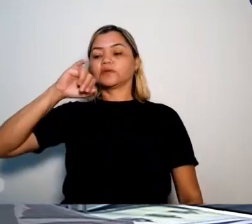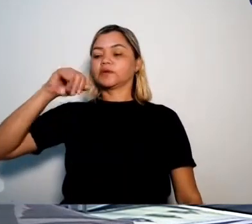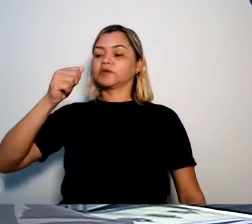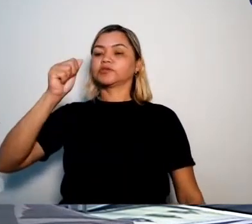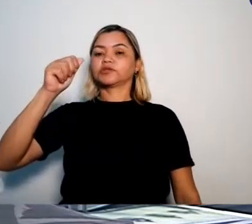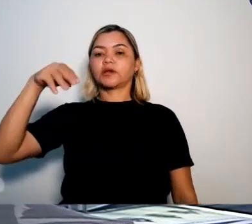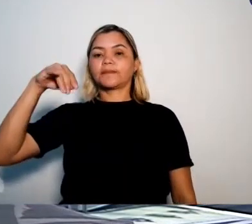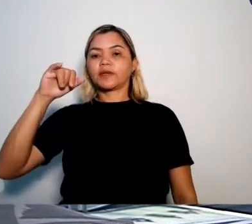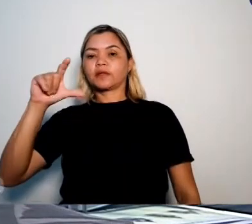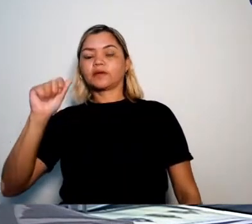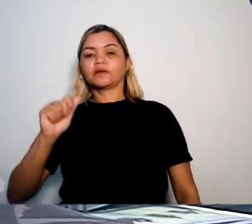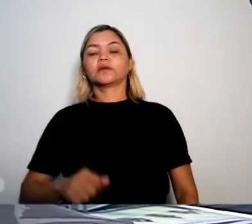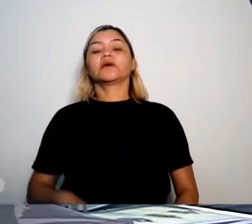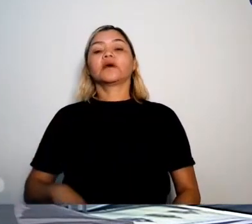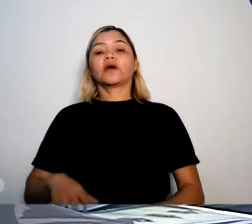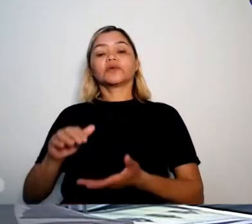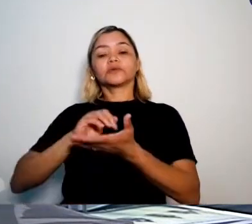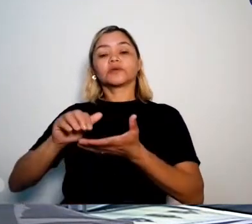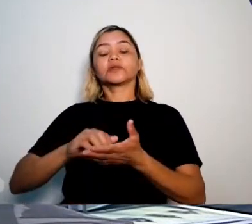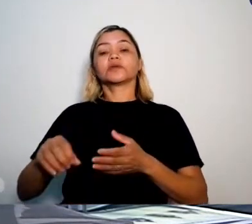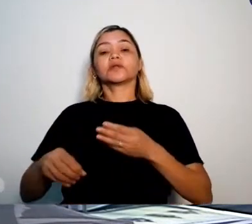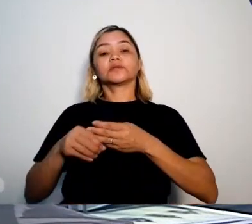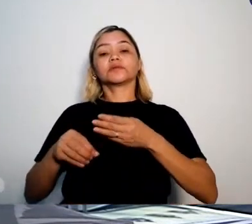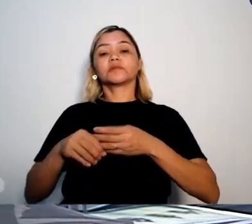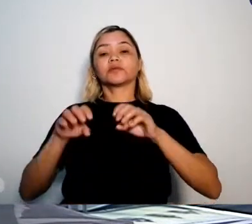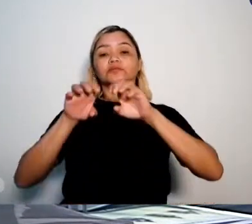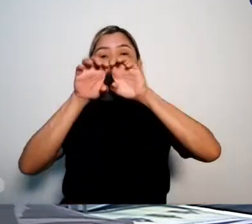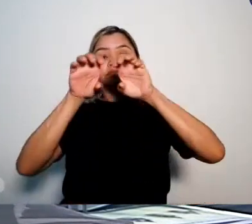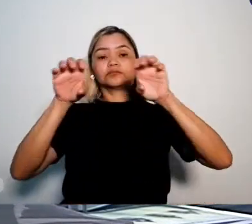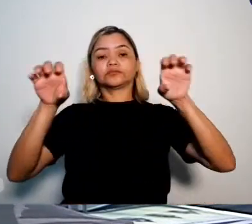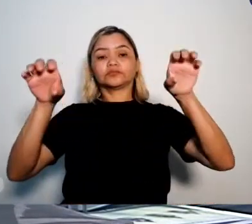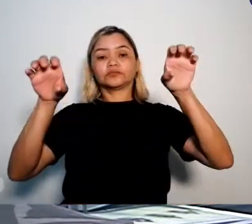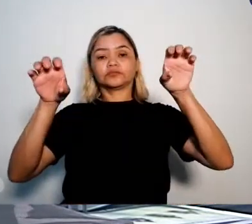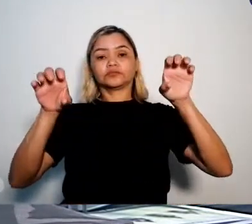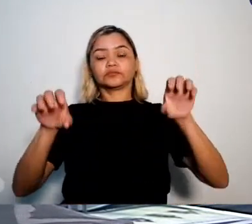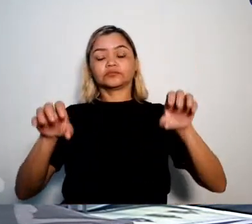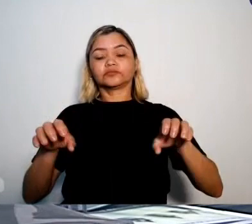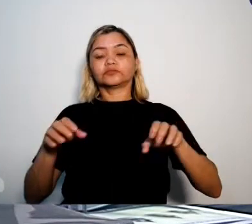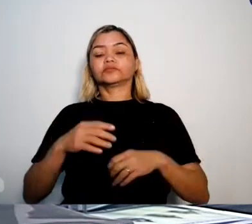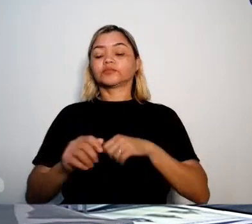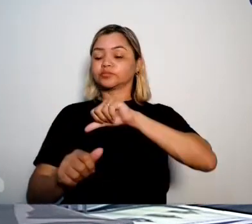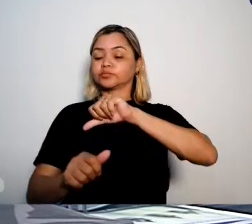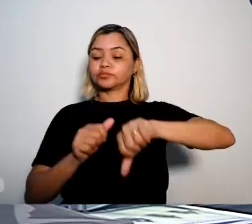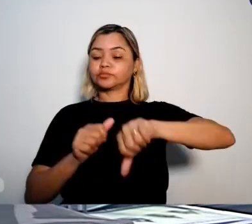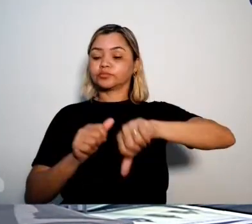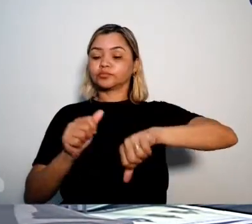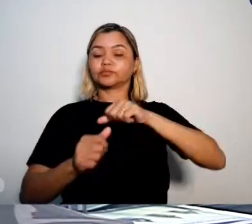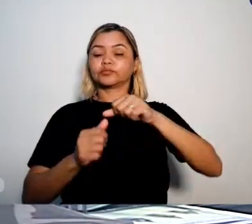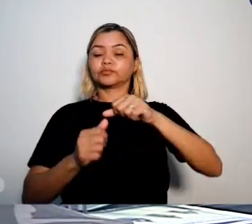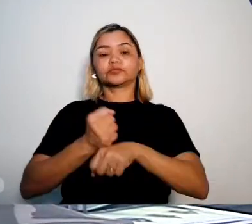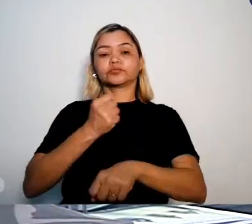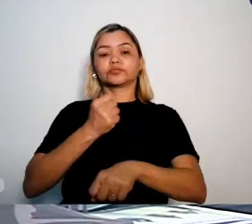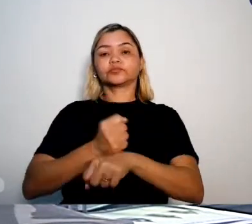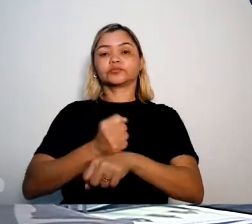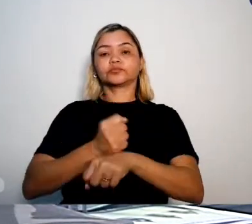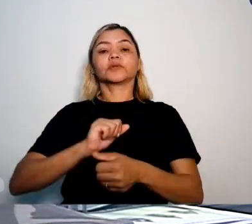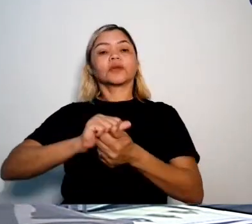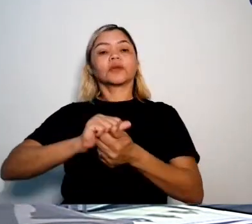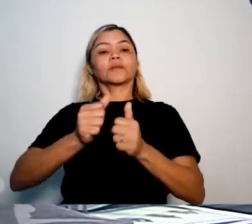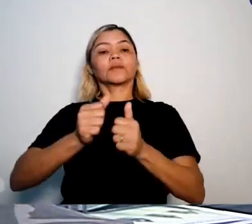de infraestrutura, solicitando reformar e readequar a vaga de